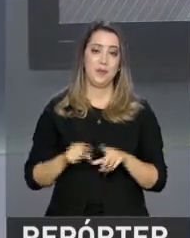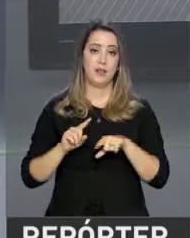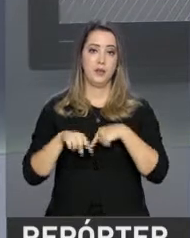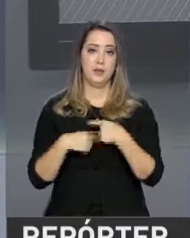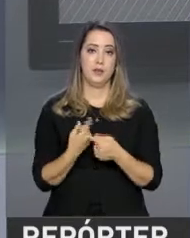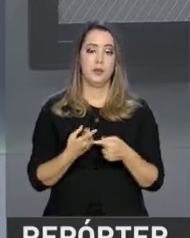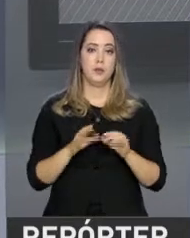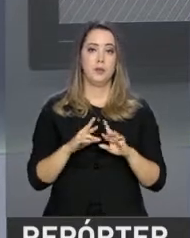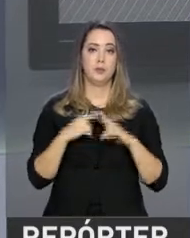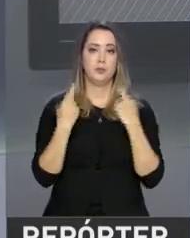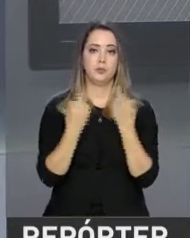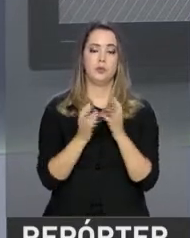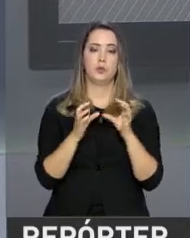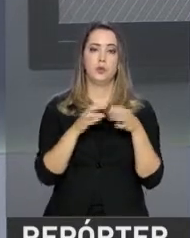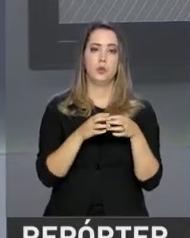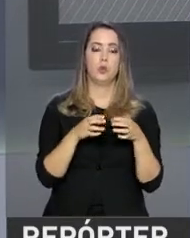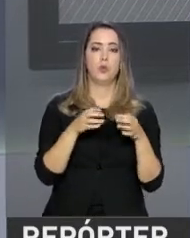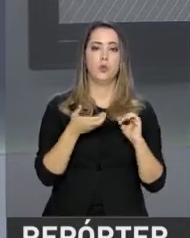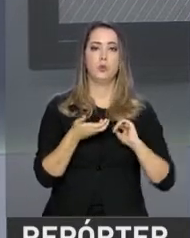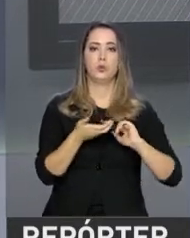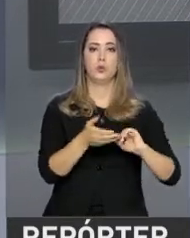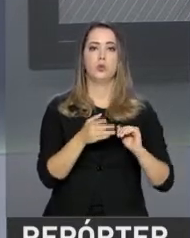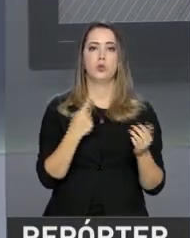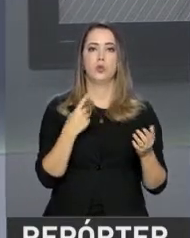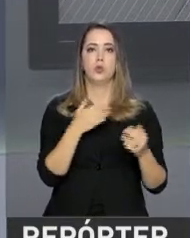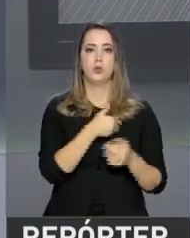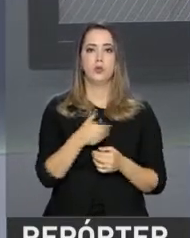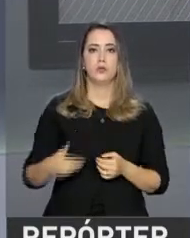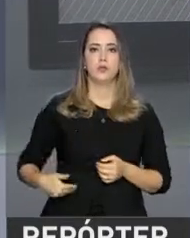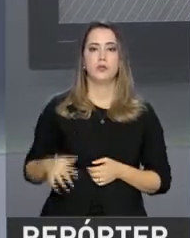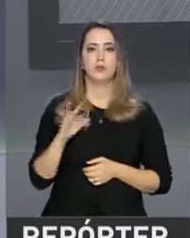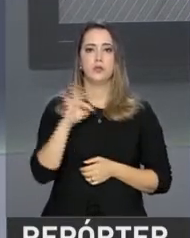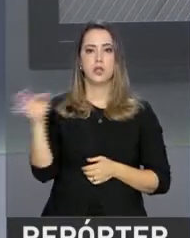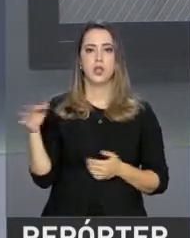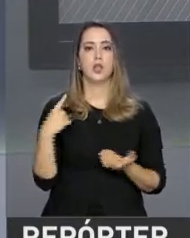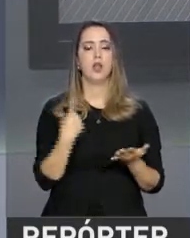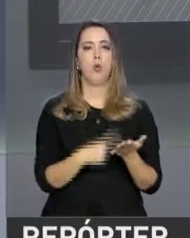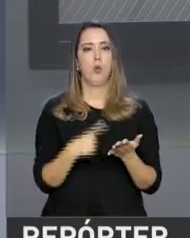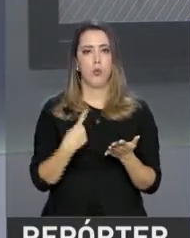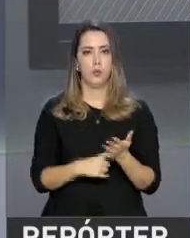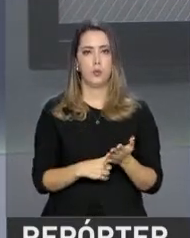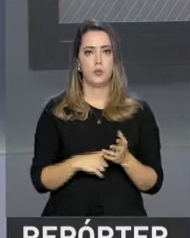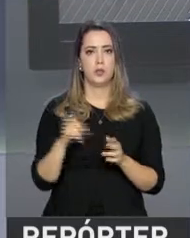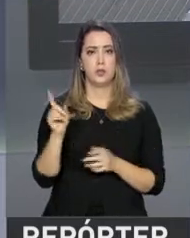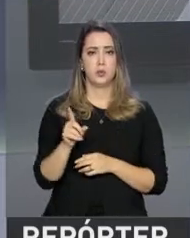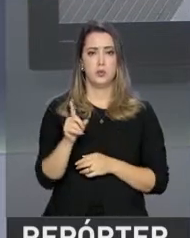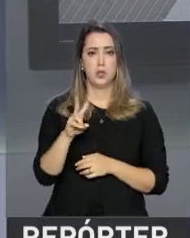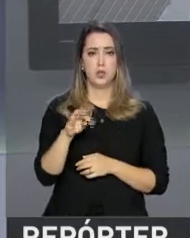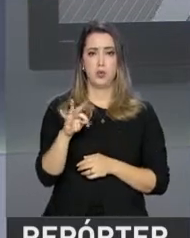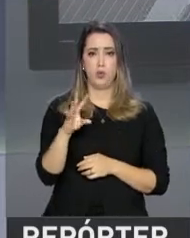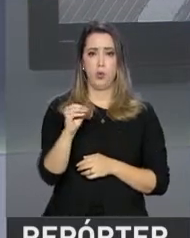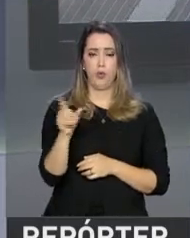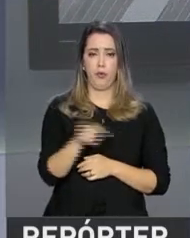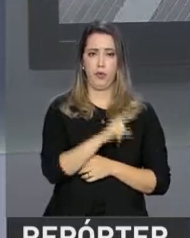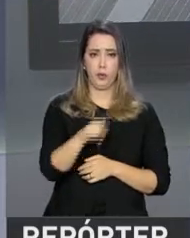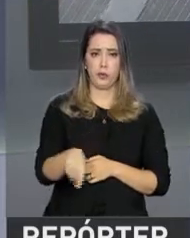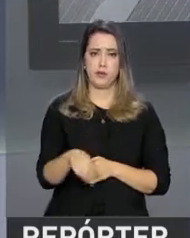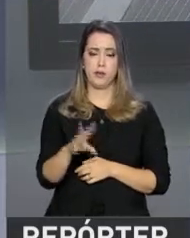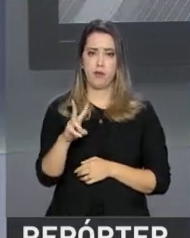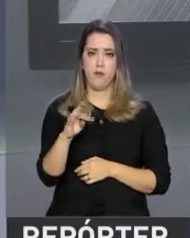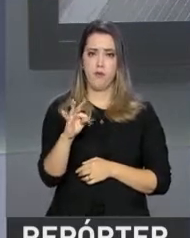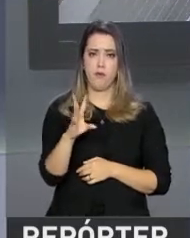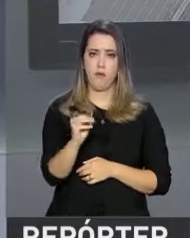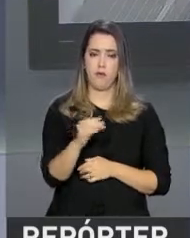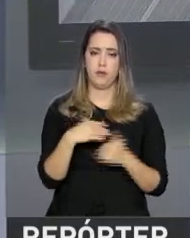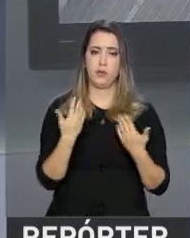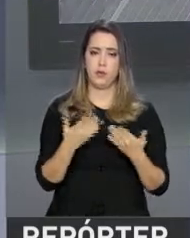congressistas o governo federal concordou com a derrubada do veto ao refis do simples nacional com isso as pequenas mm